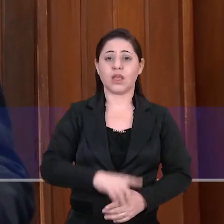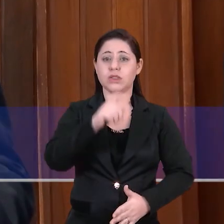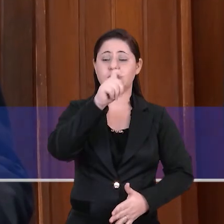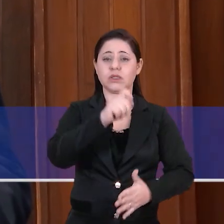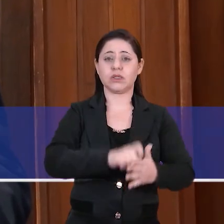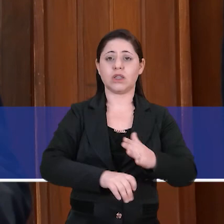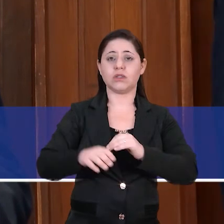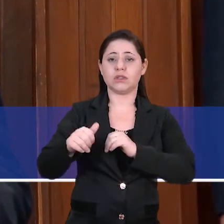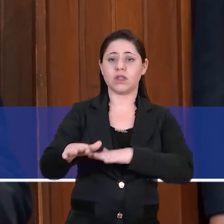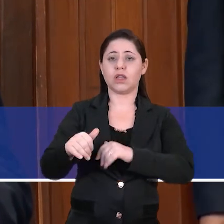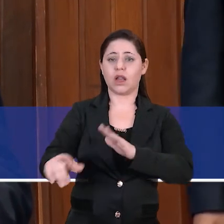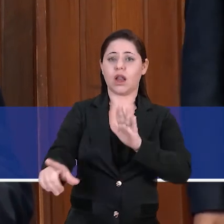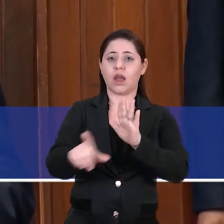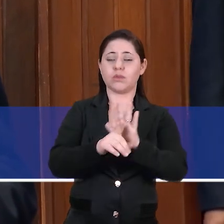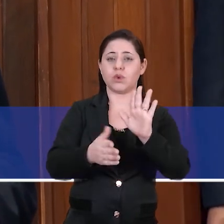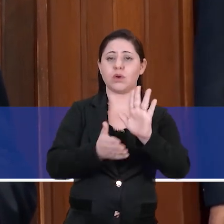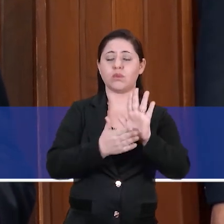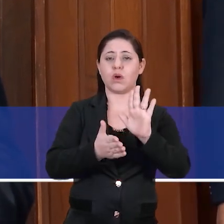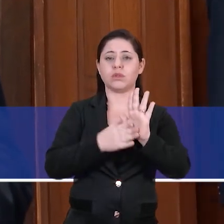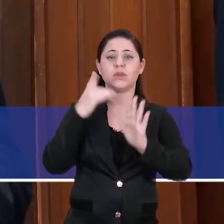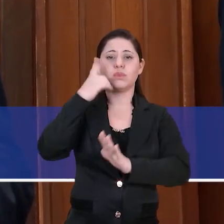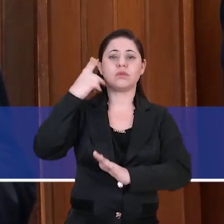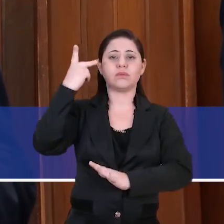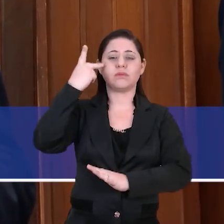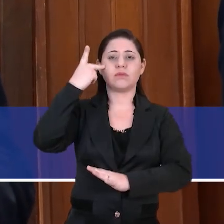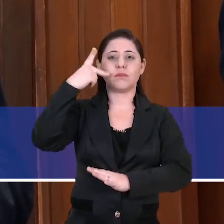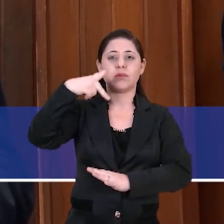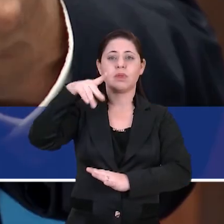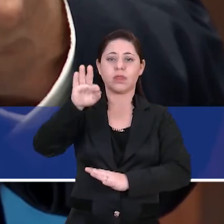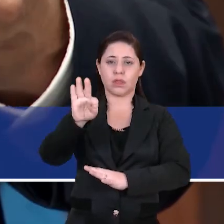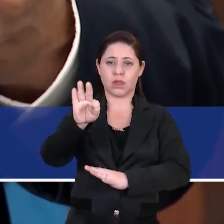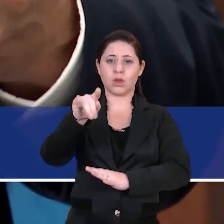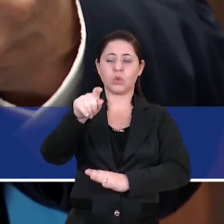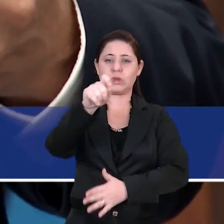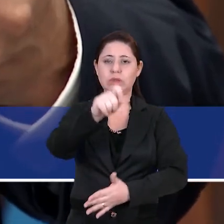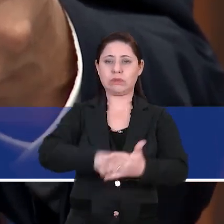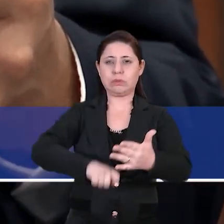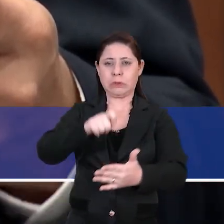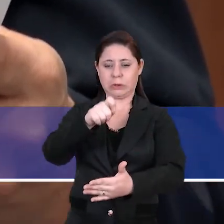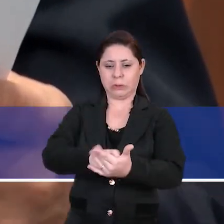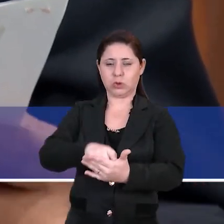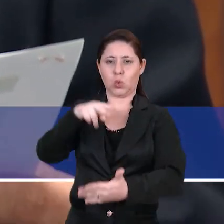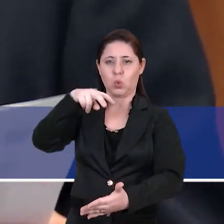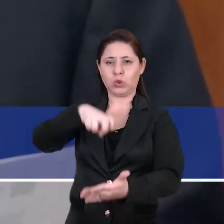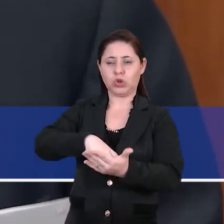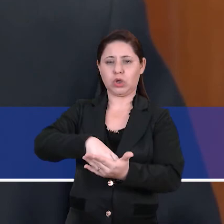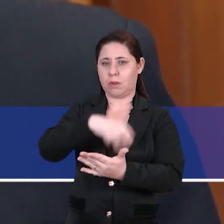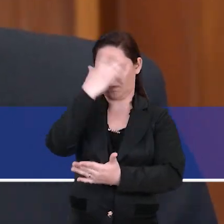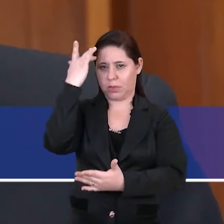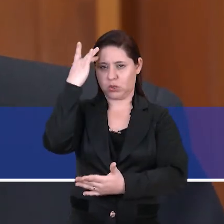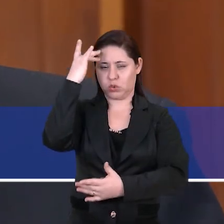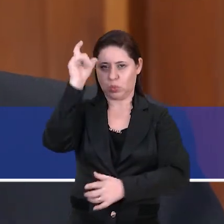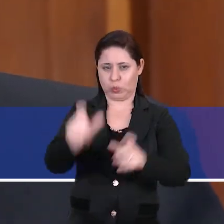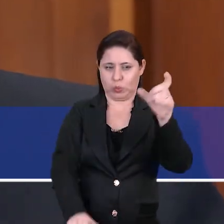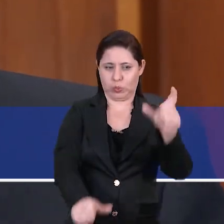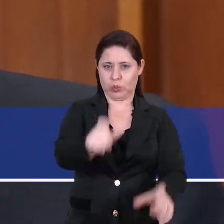lei. Sancionada em setembro, lei proposta pelo deputado Pedro Kemp, do PT, estabeleceu sanções administrativas para